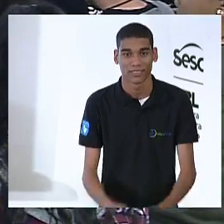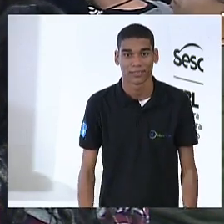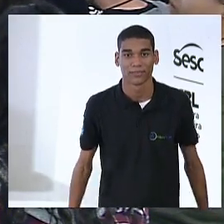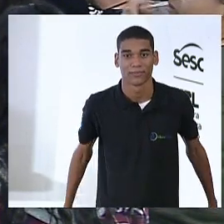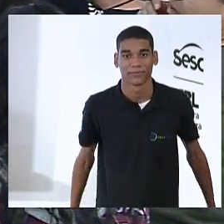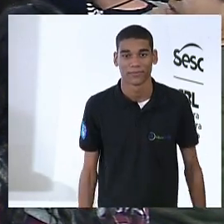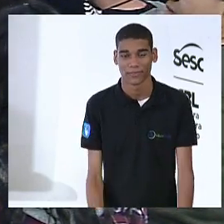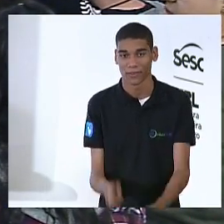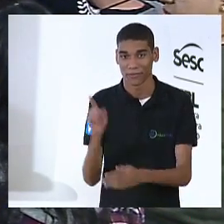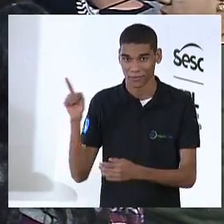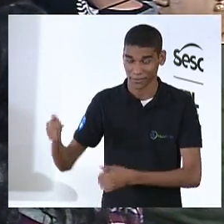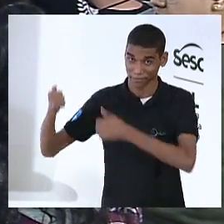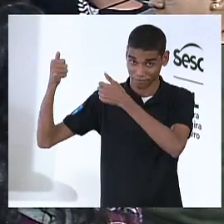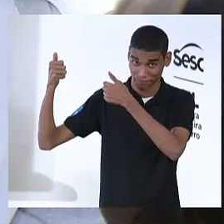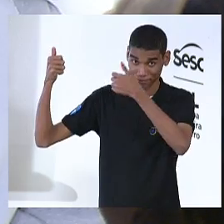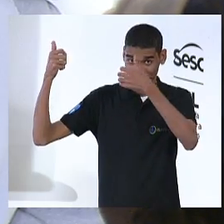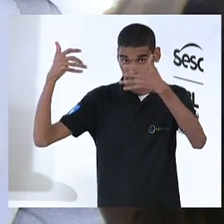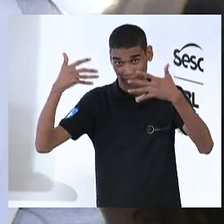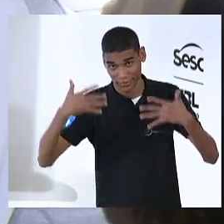Você falou que